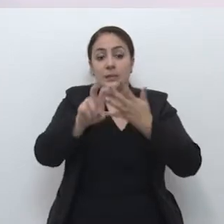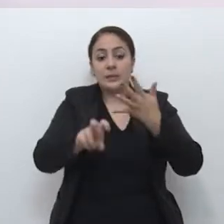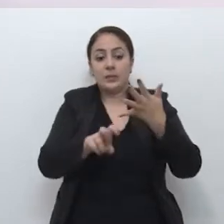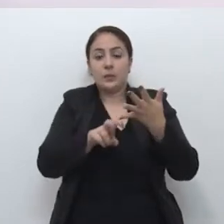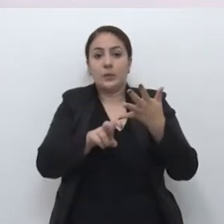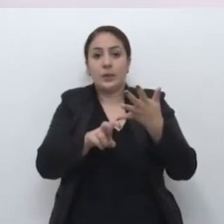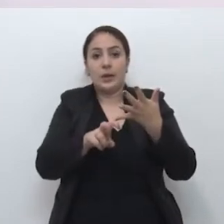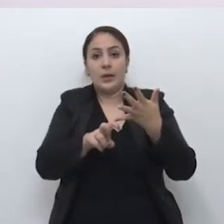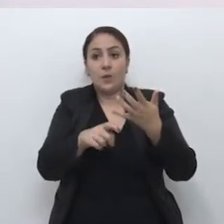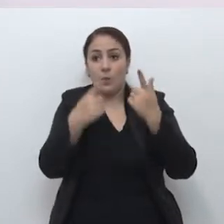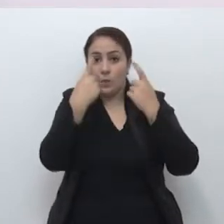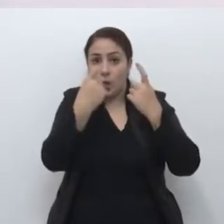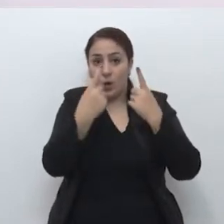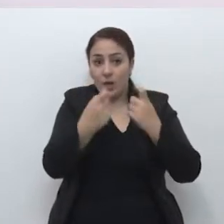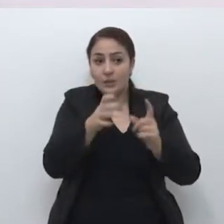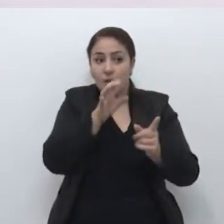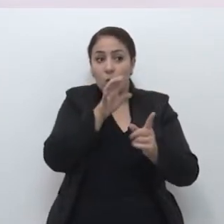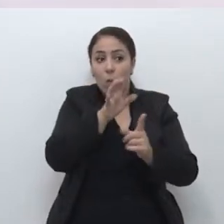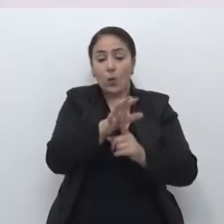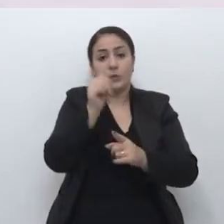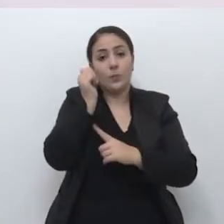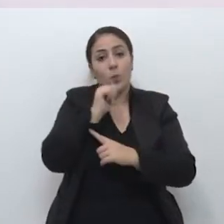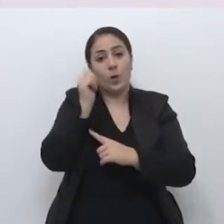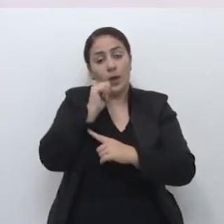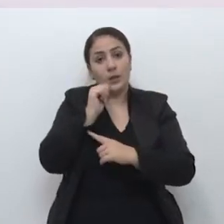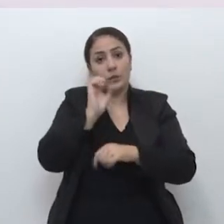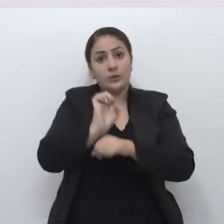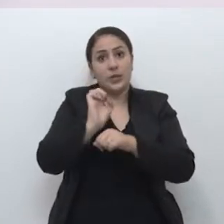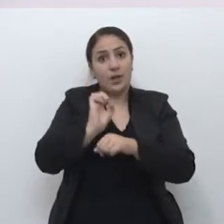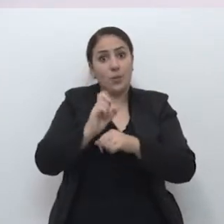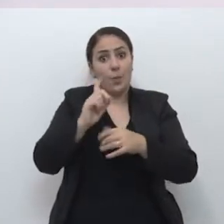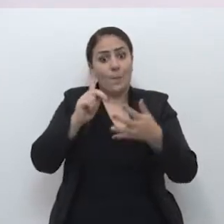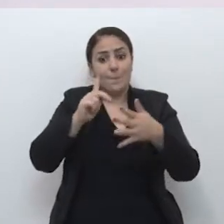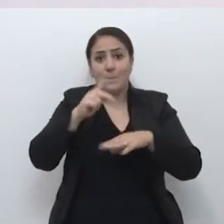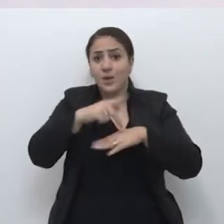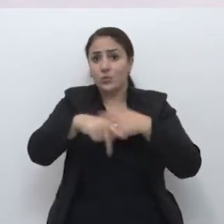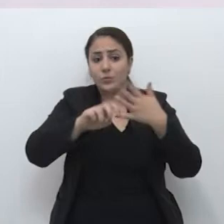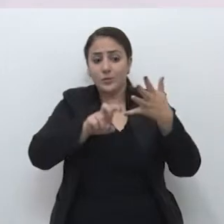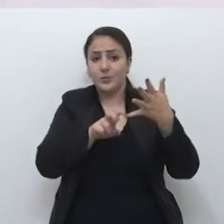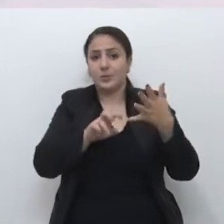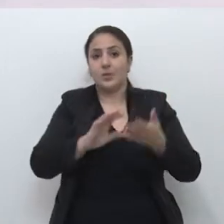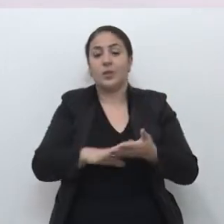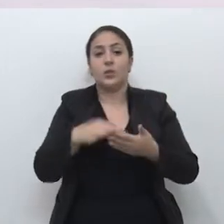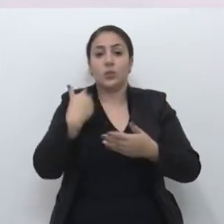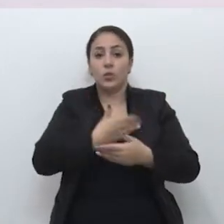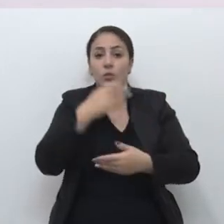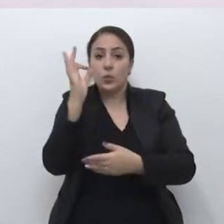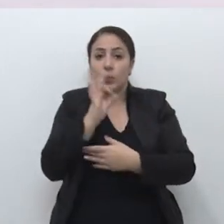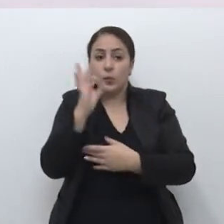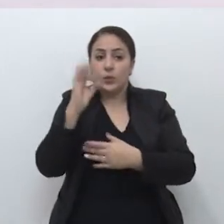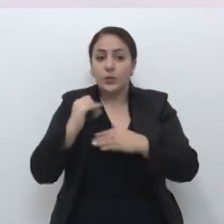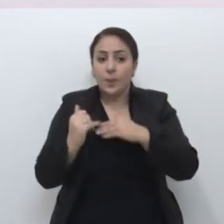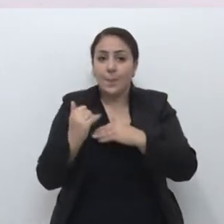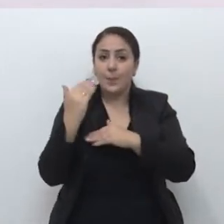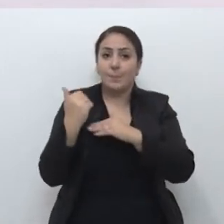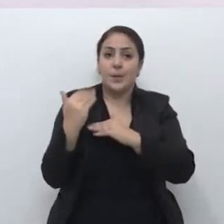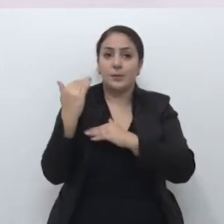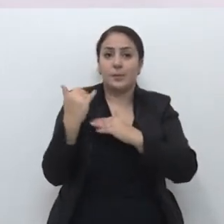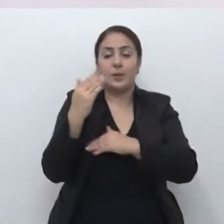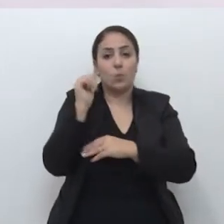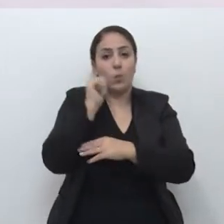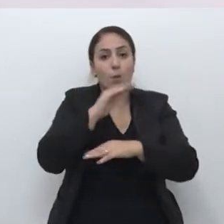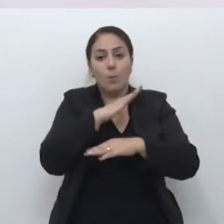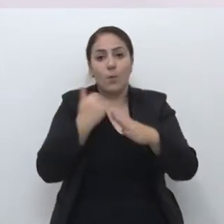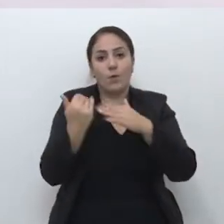em violência contra a mulher no estado. Então, os nossos índices eles estão aumentando cada vez mais. As mulheres estão